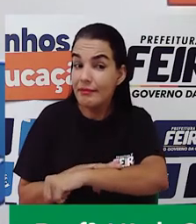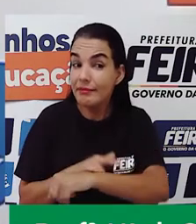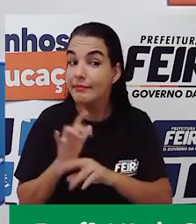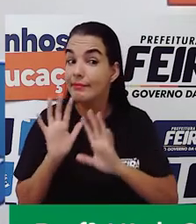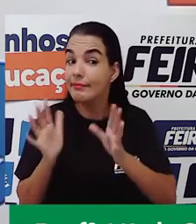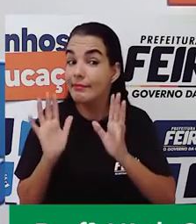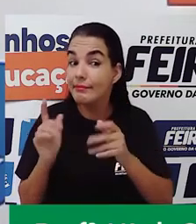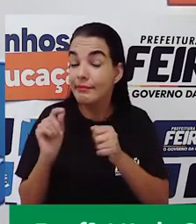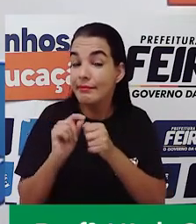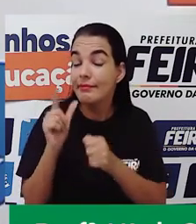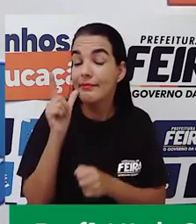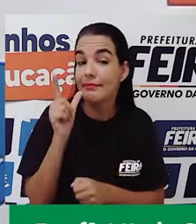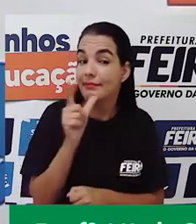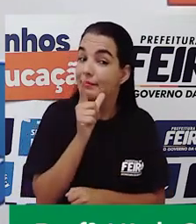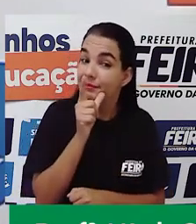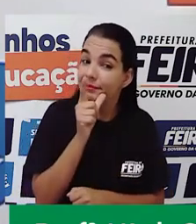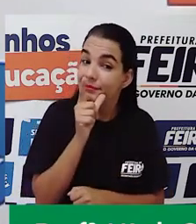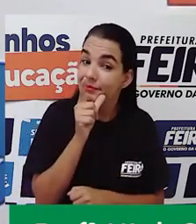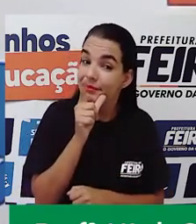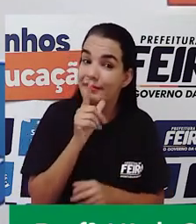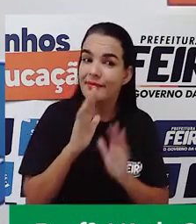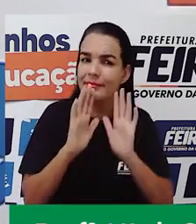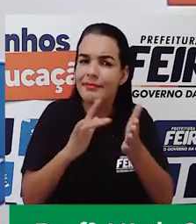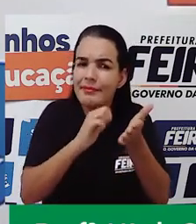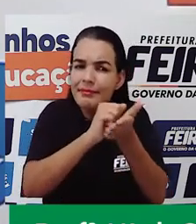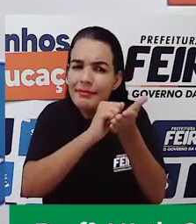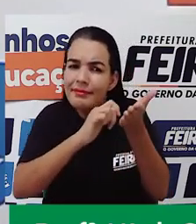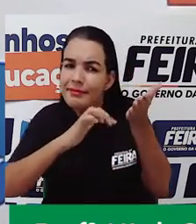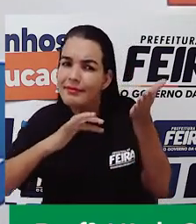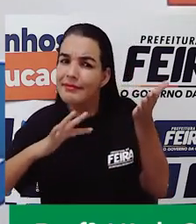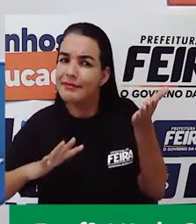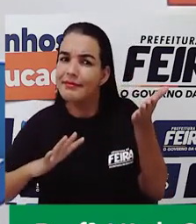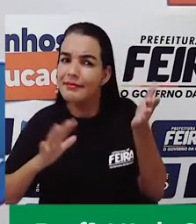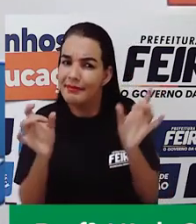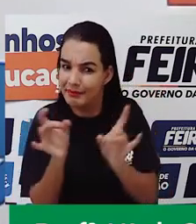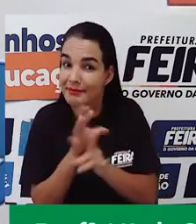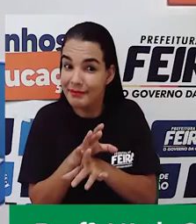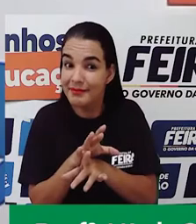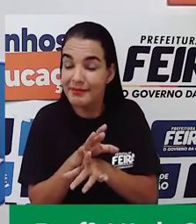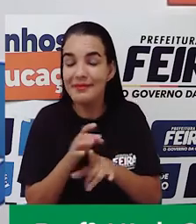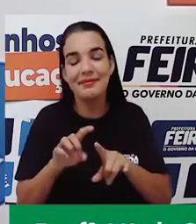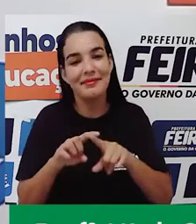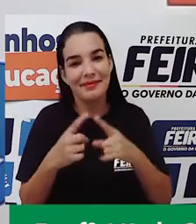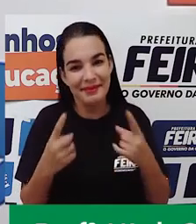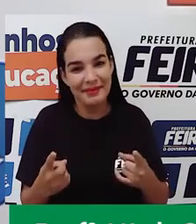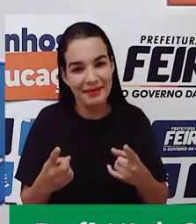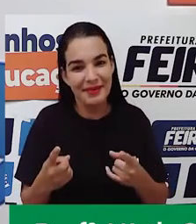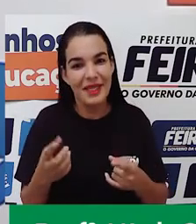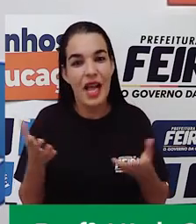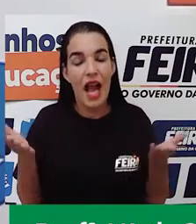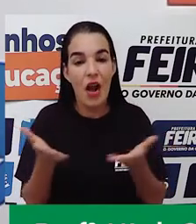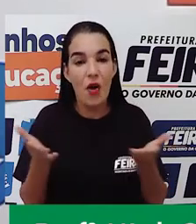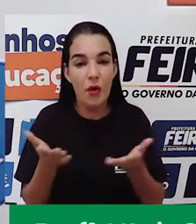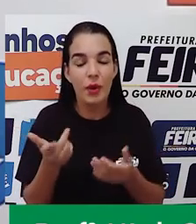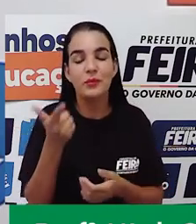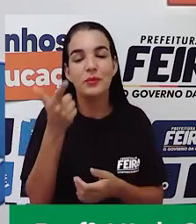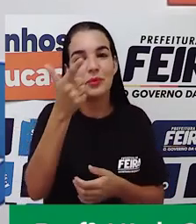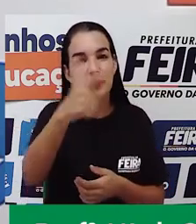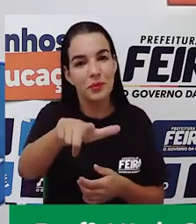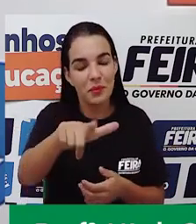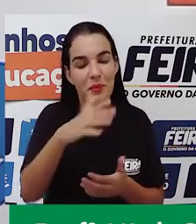fizeram aquele lanchinho e as atividades já fizeram? Pois é, nós vamos para mais uma